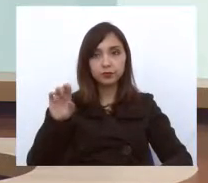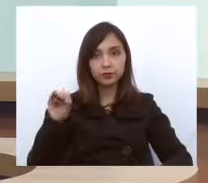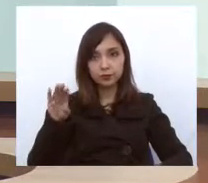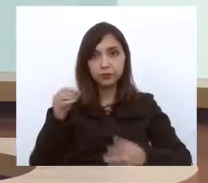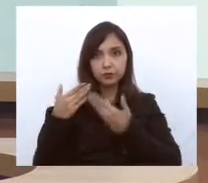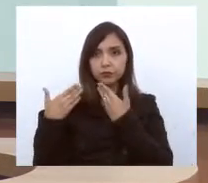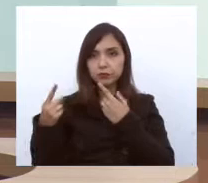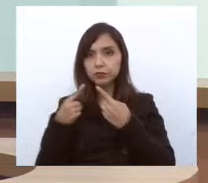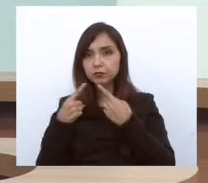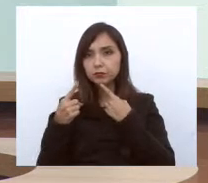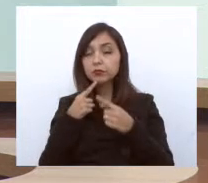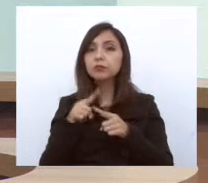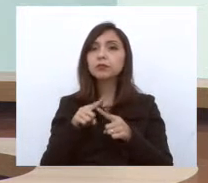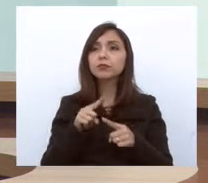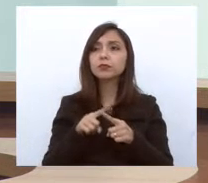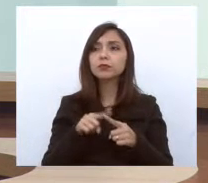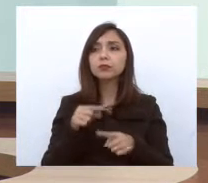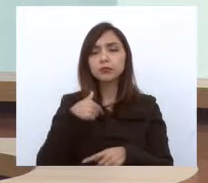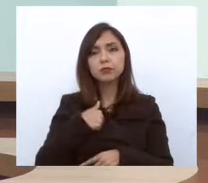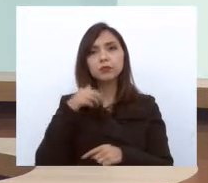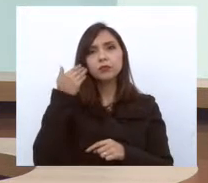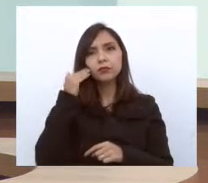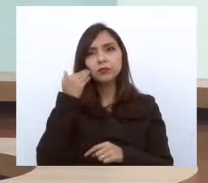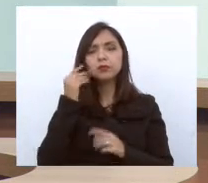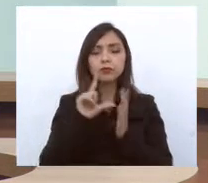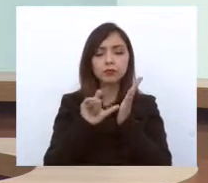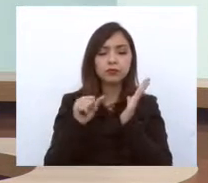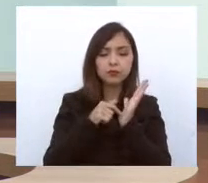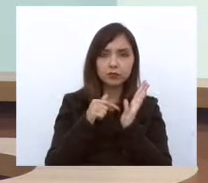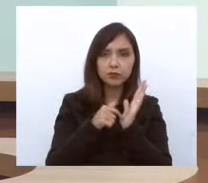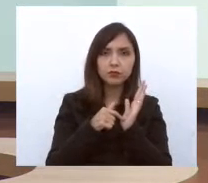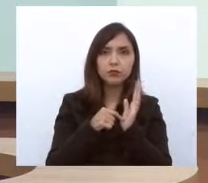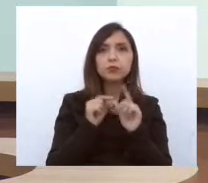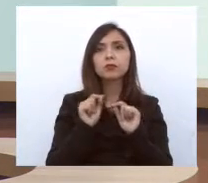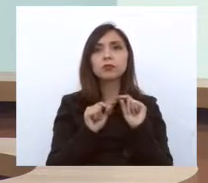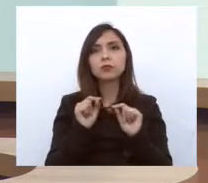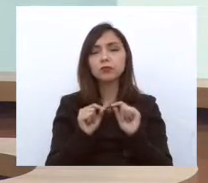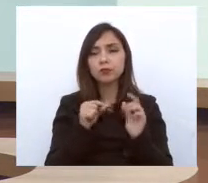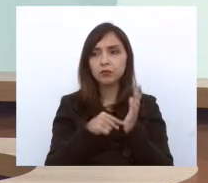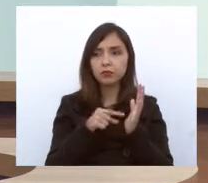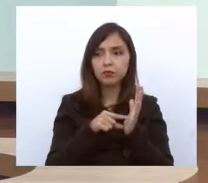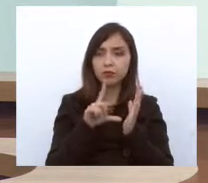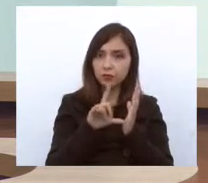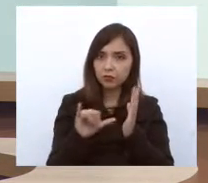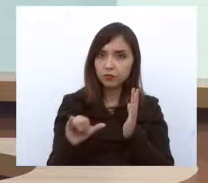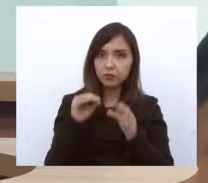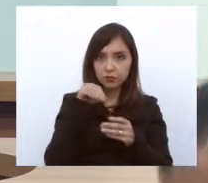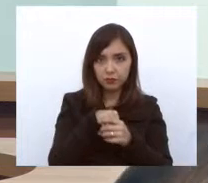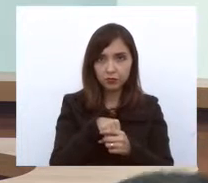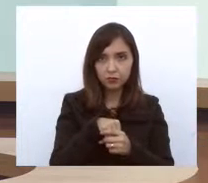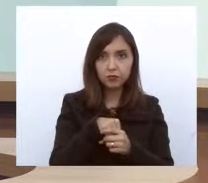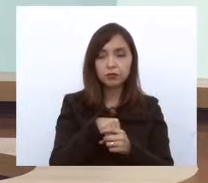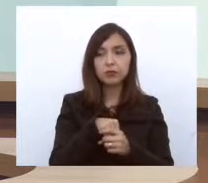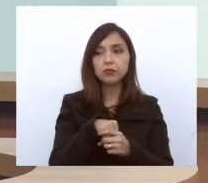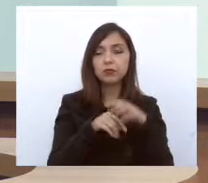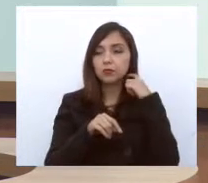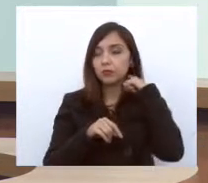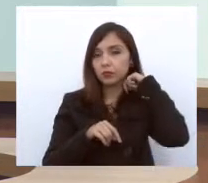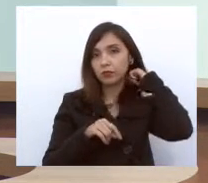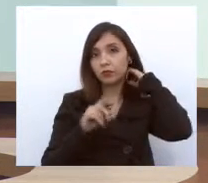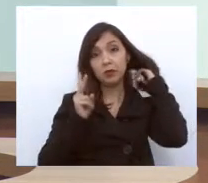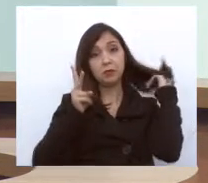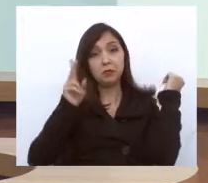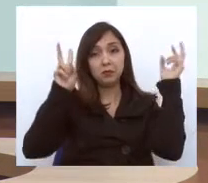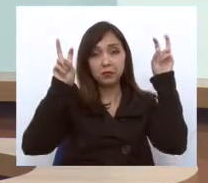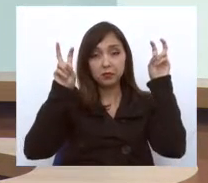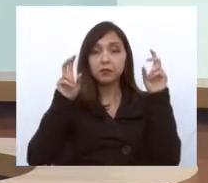lei, porque entendo que essa lei, ela versa, a lei que ora vamos votar na sequência, sobre o mesmo tema